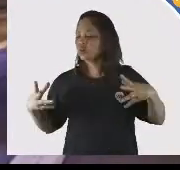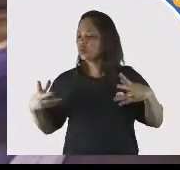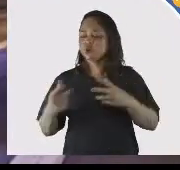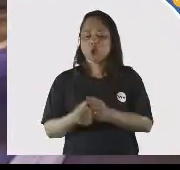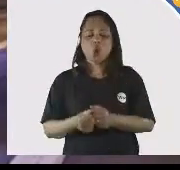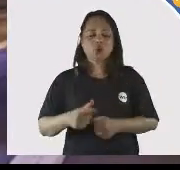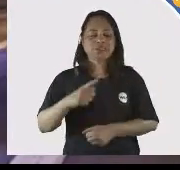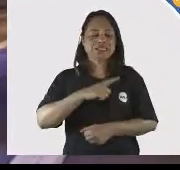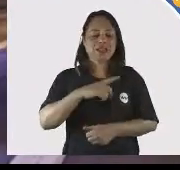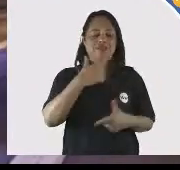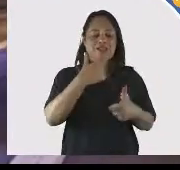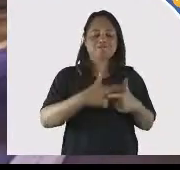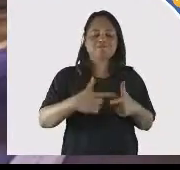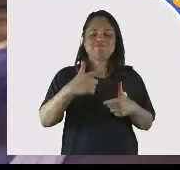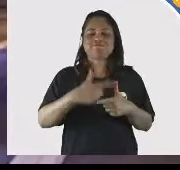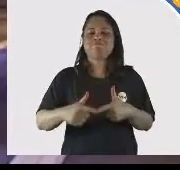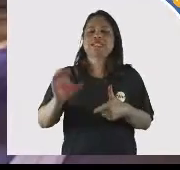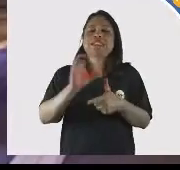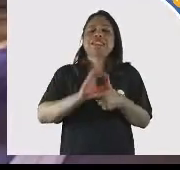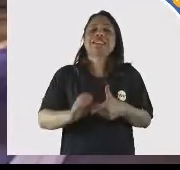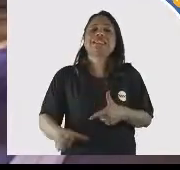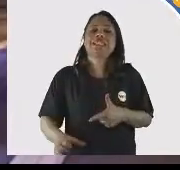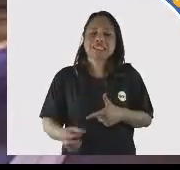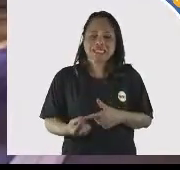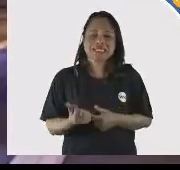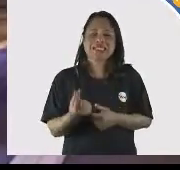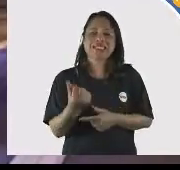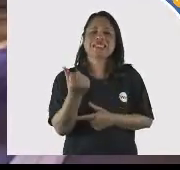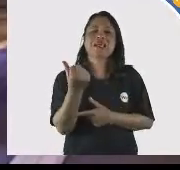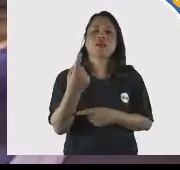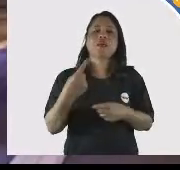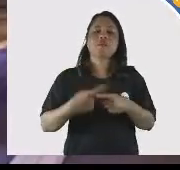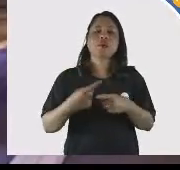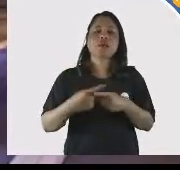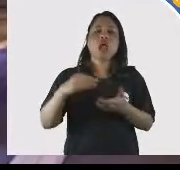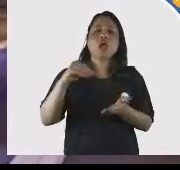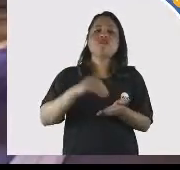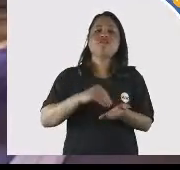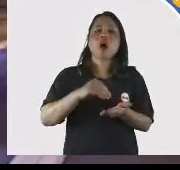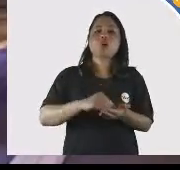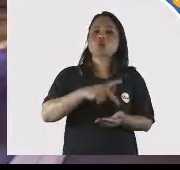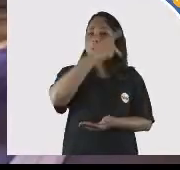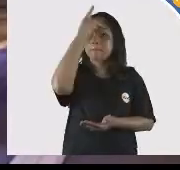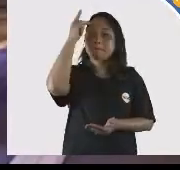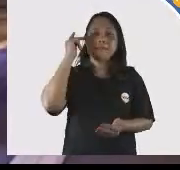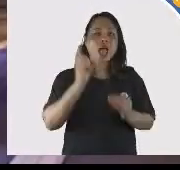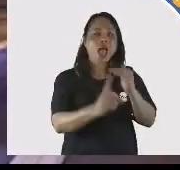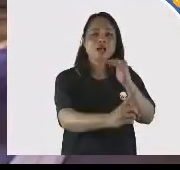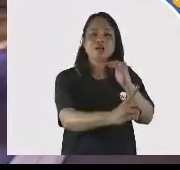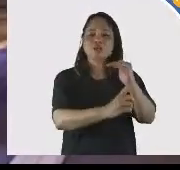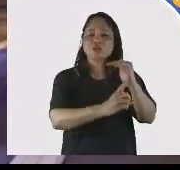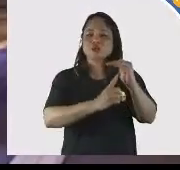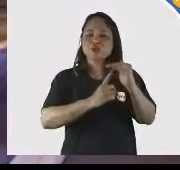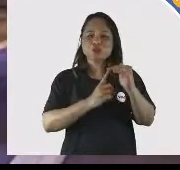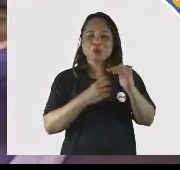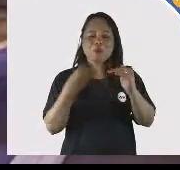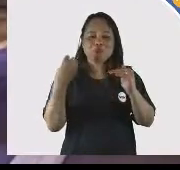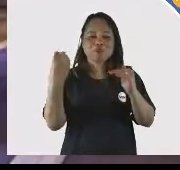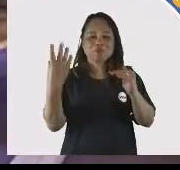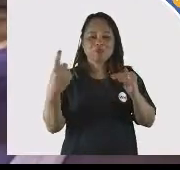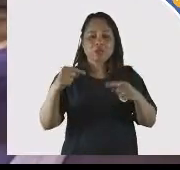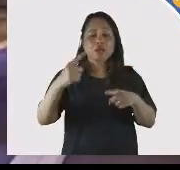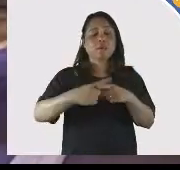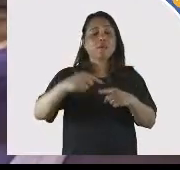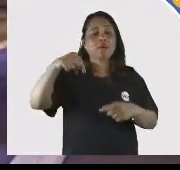sofreram muito financeiramente com a falta de passageiros por quê Porque aqui no Brasil diferente de